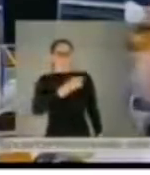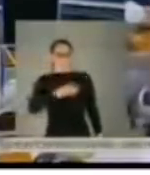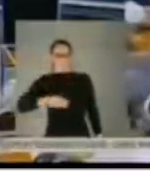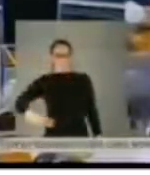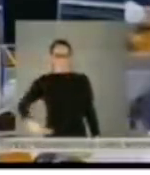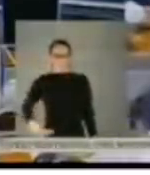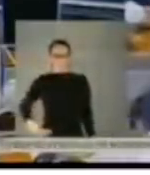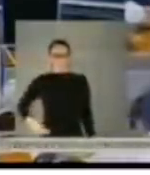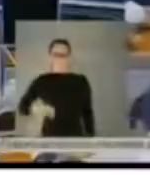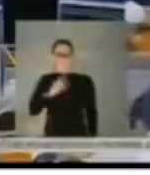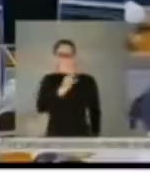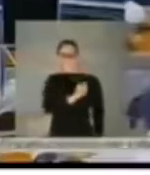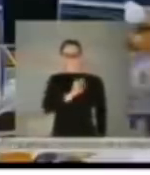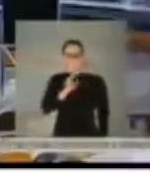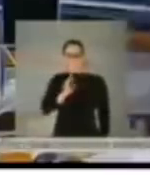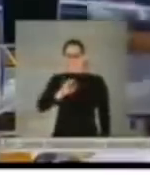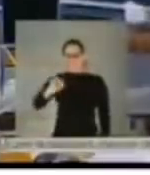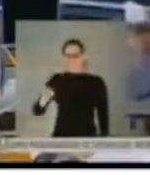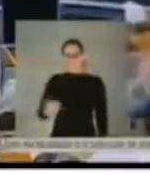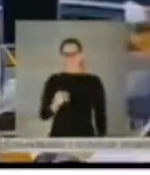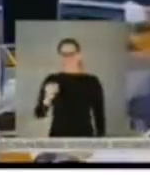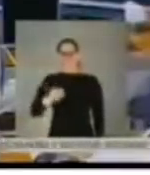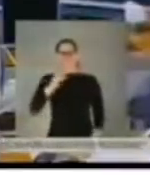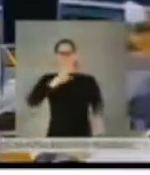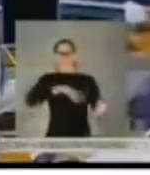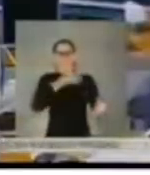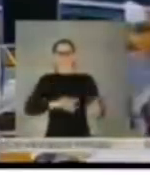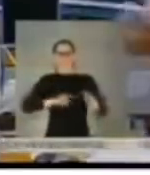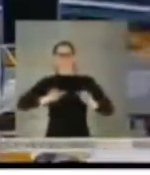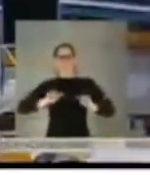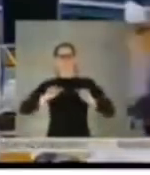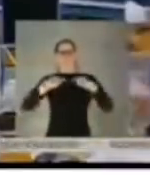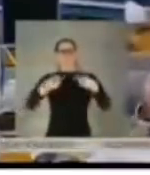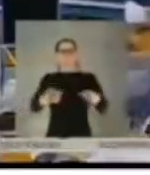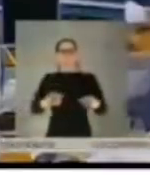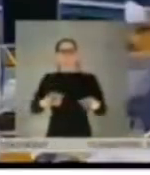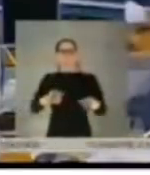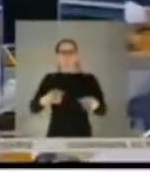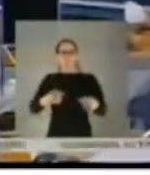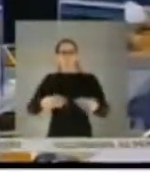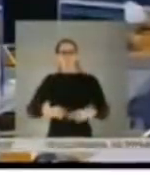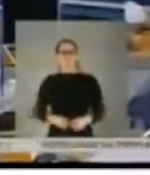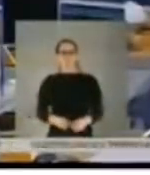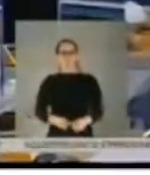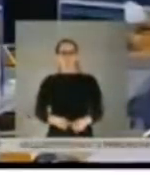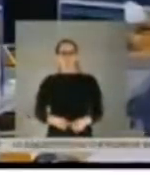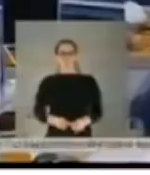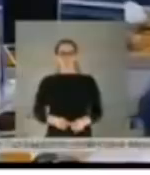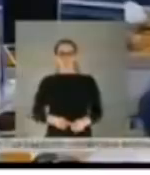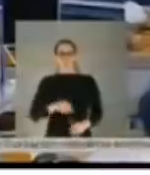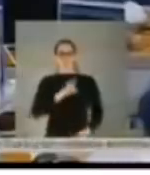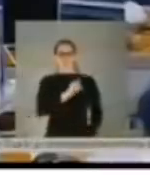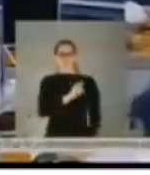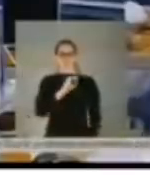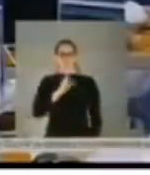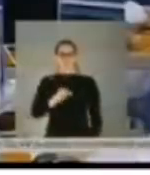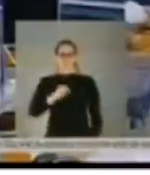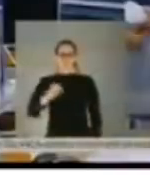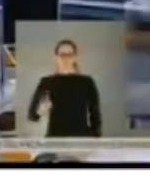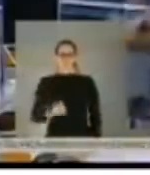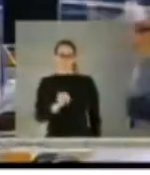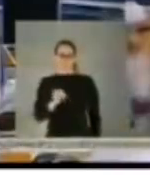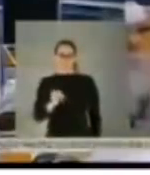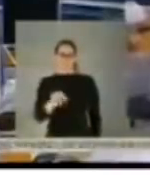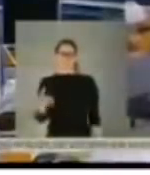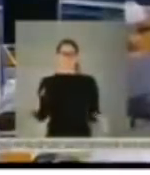Superior Tribunal de Justiça, STJ, referendada depois pelo plenário, pelo pleno unânime do Superior Tribunal de Justiça,